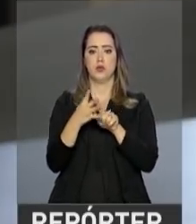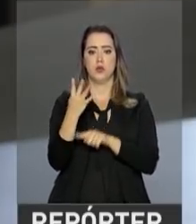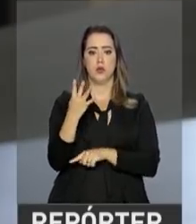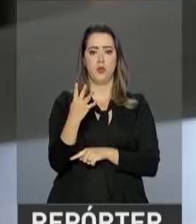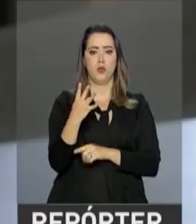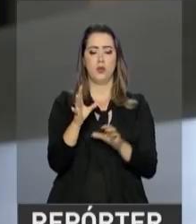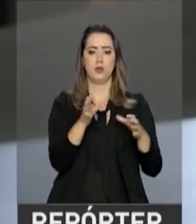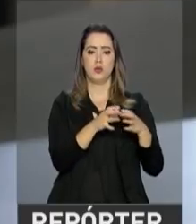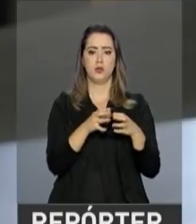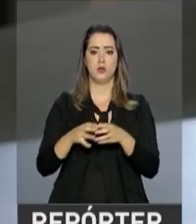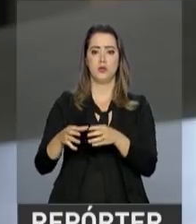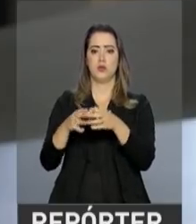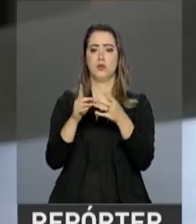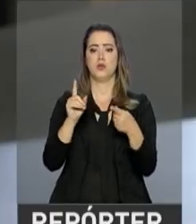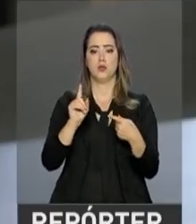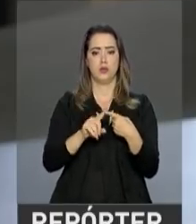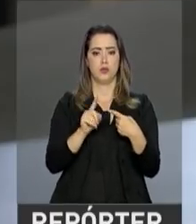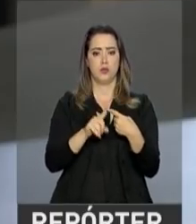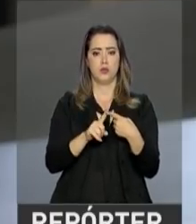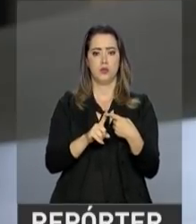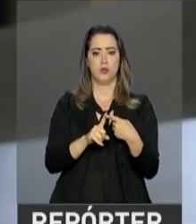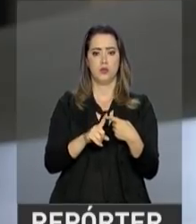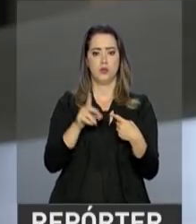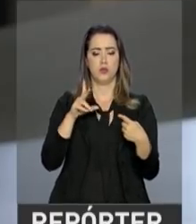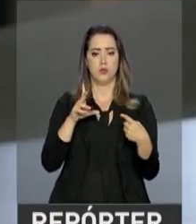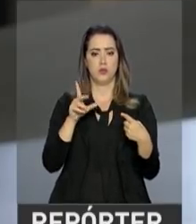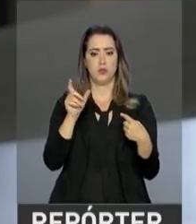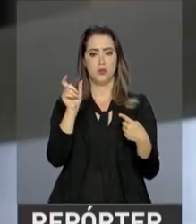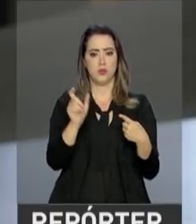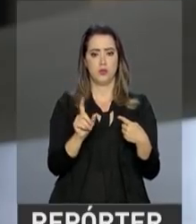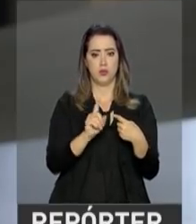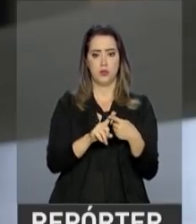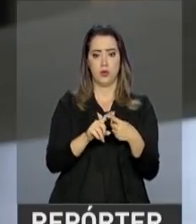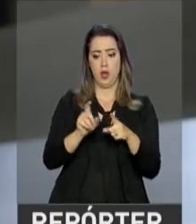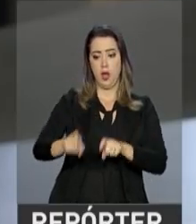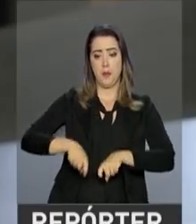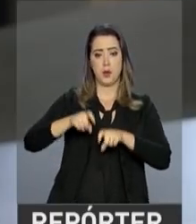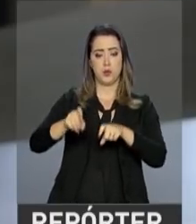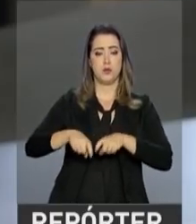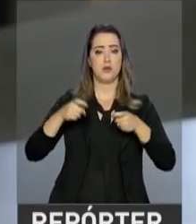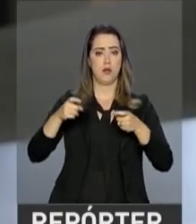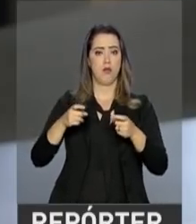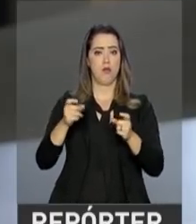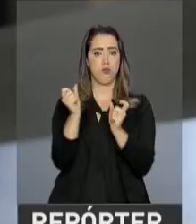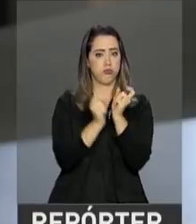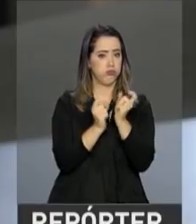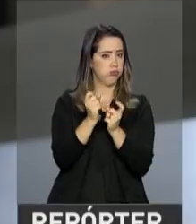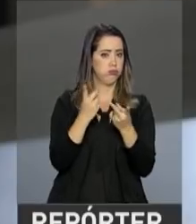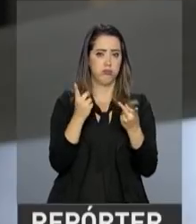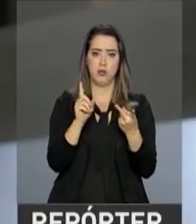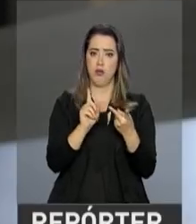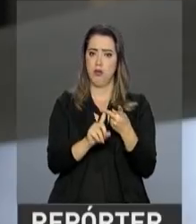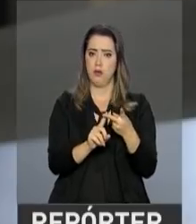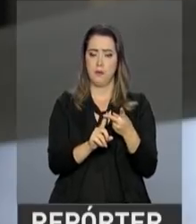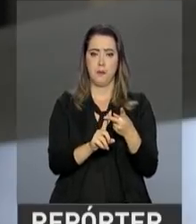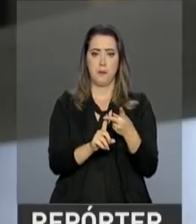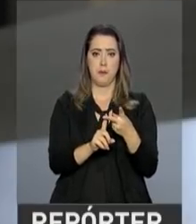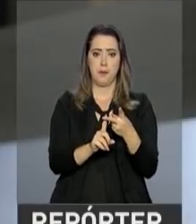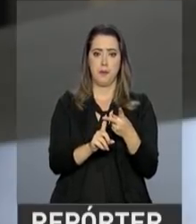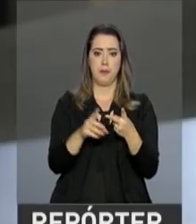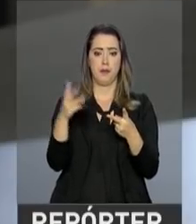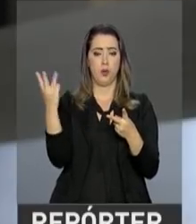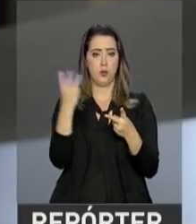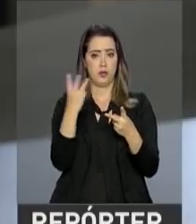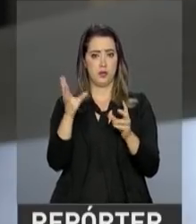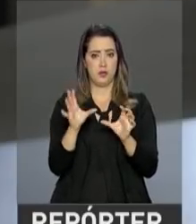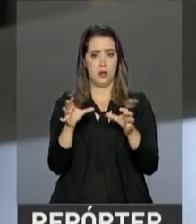nessas iniciativas que têm diria identidade com o setor produtivo a categoria que tem identidade com o terceiro setor